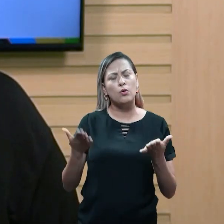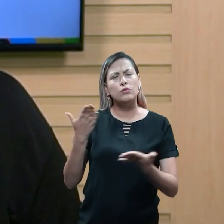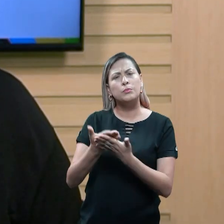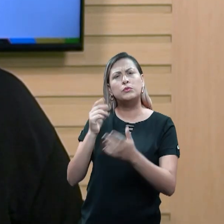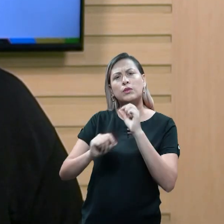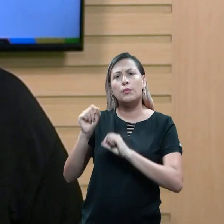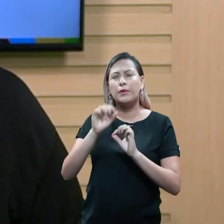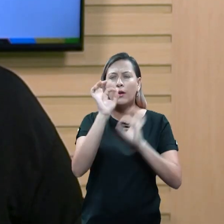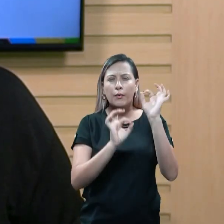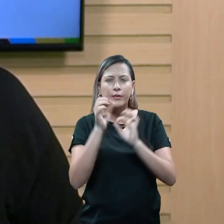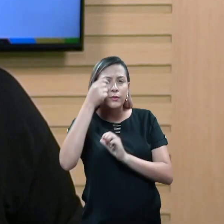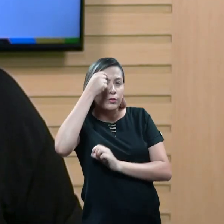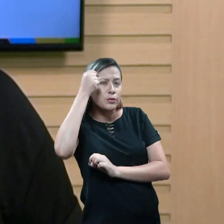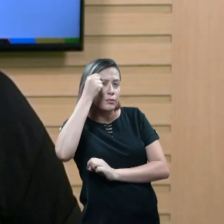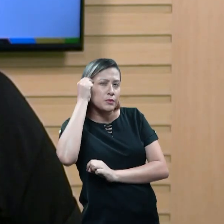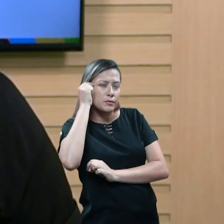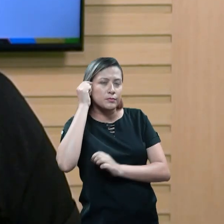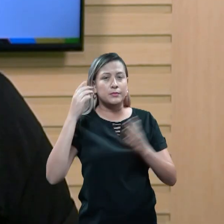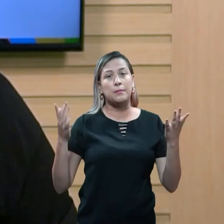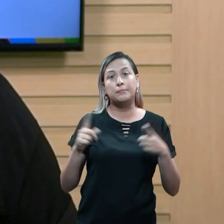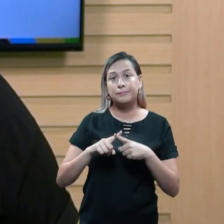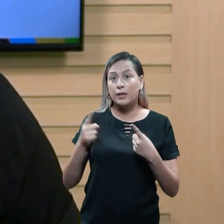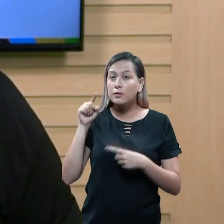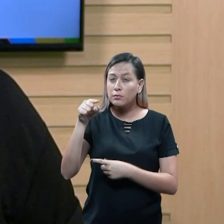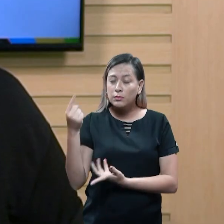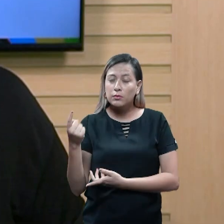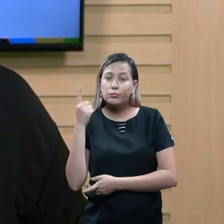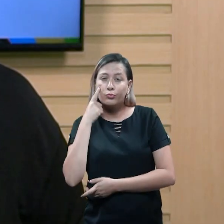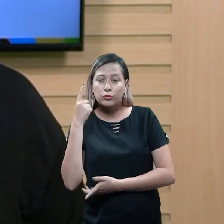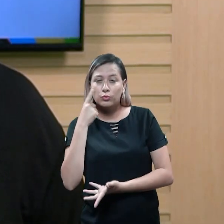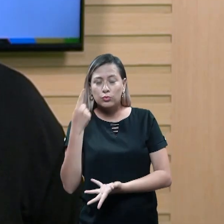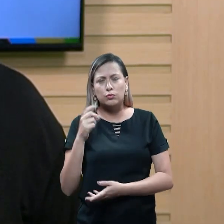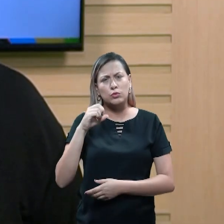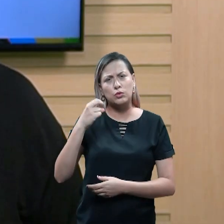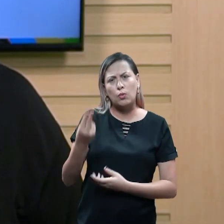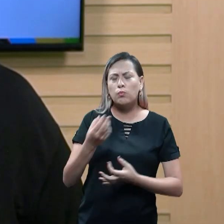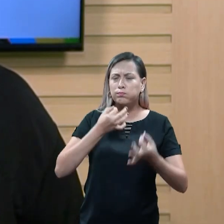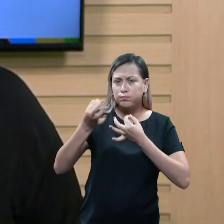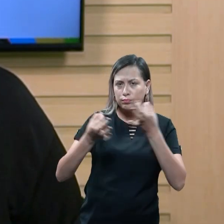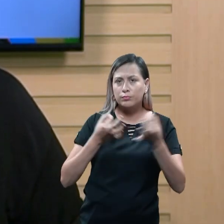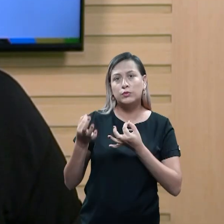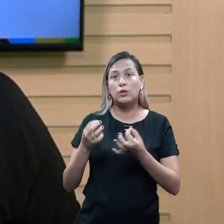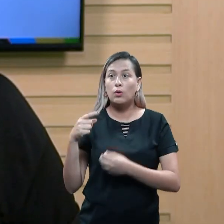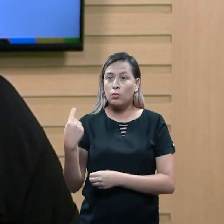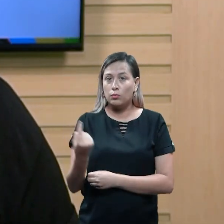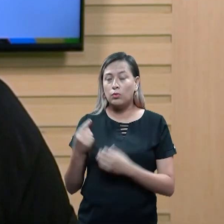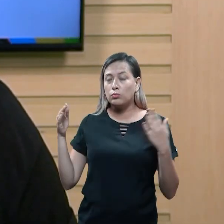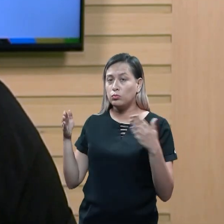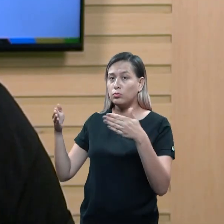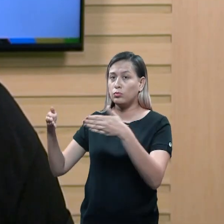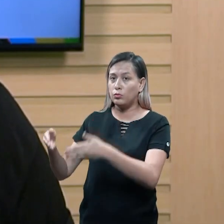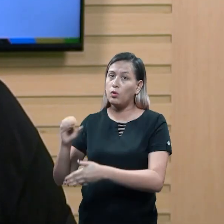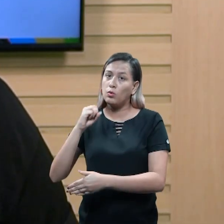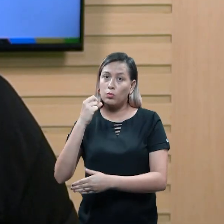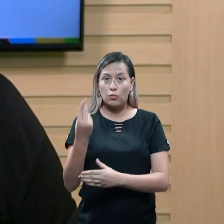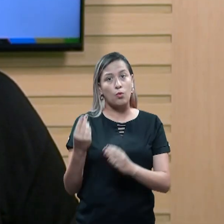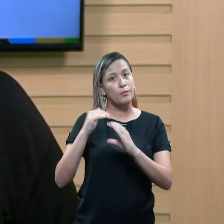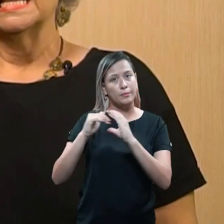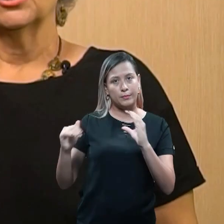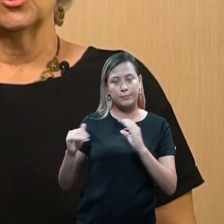de sobrancelhas. Como sempre, caso tenha alguma dúvida ou comentário, estamos disponíveis no fórum ou por